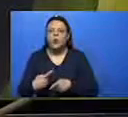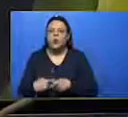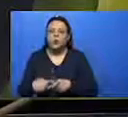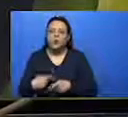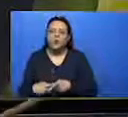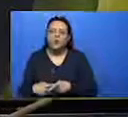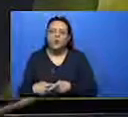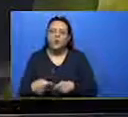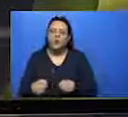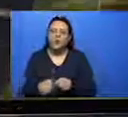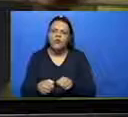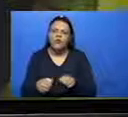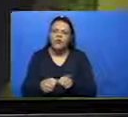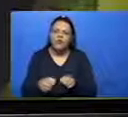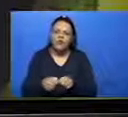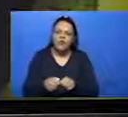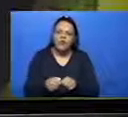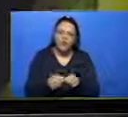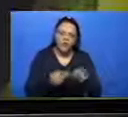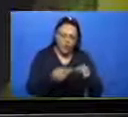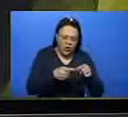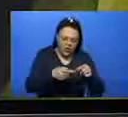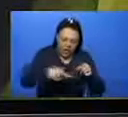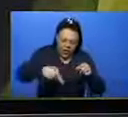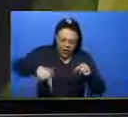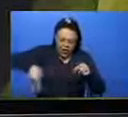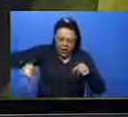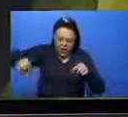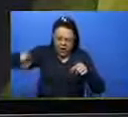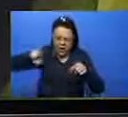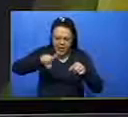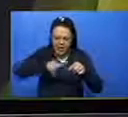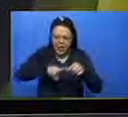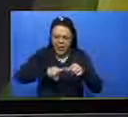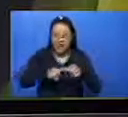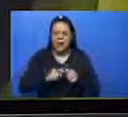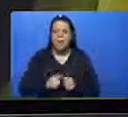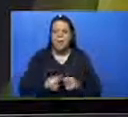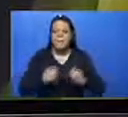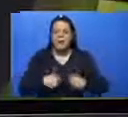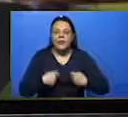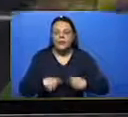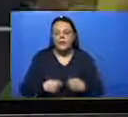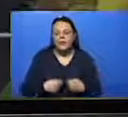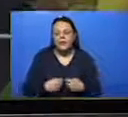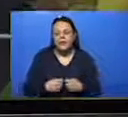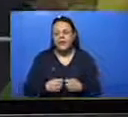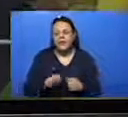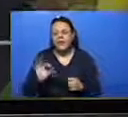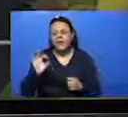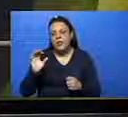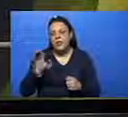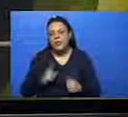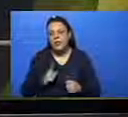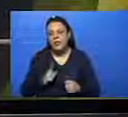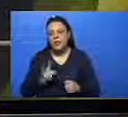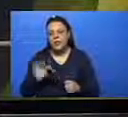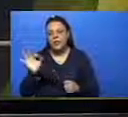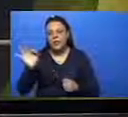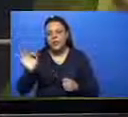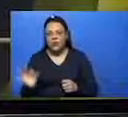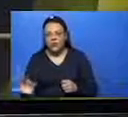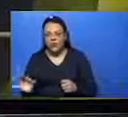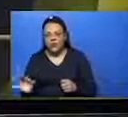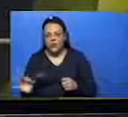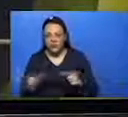construir um gráfico de setores, a gente vai fazer correspondência da porcentagem com esse ângulo central,